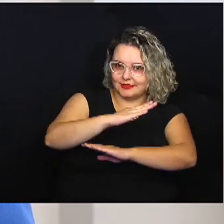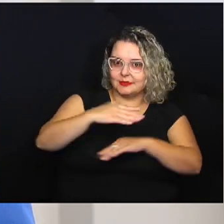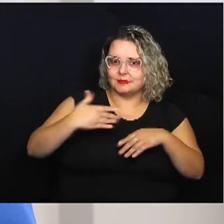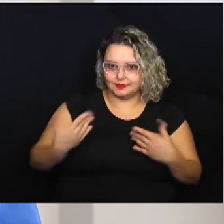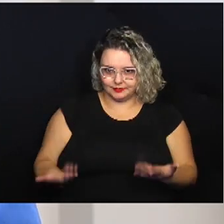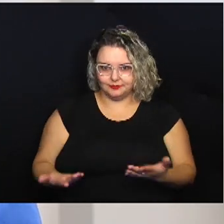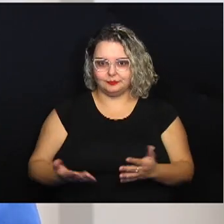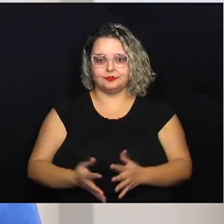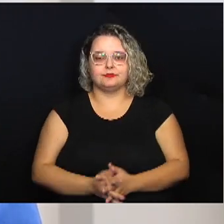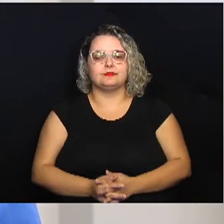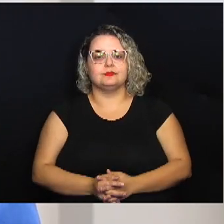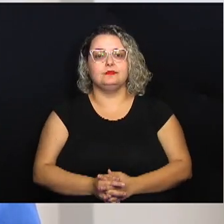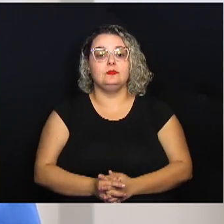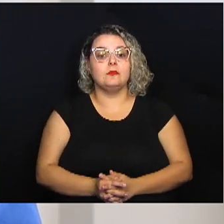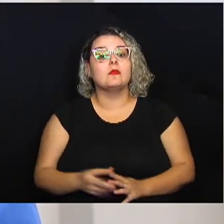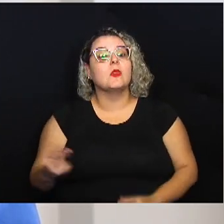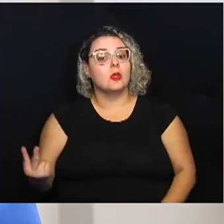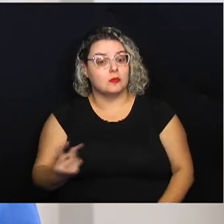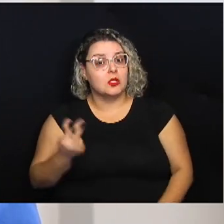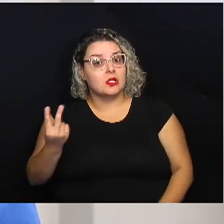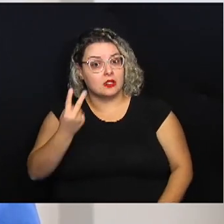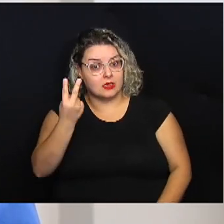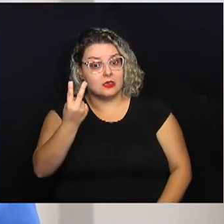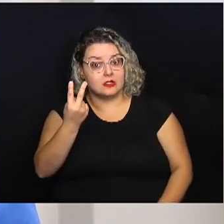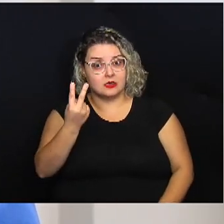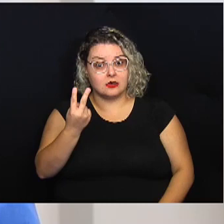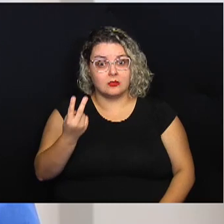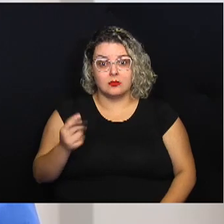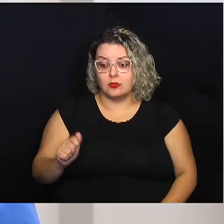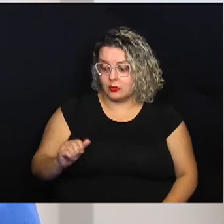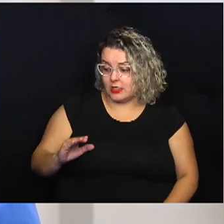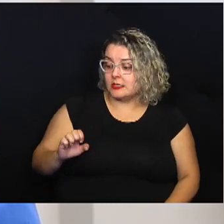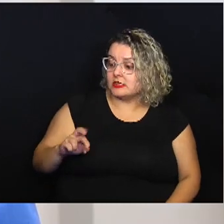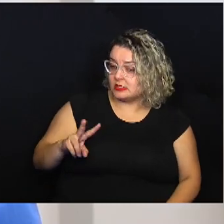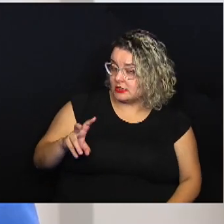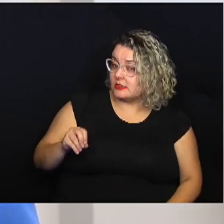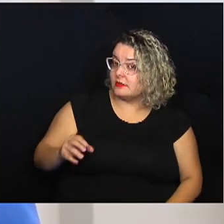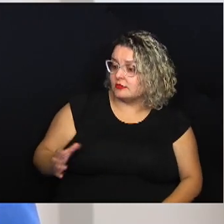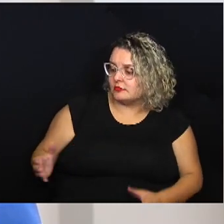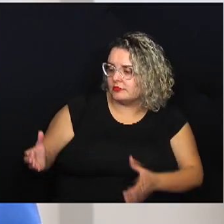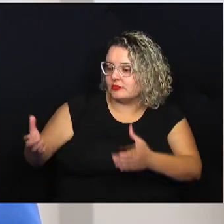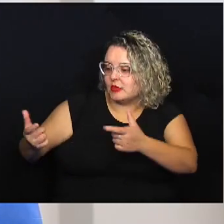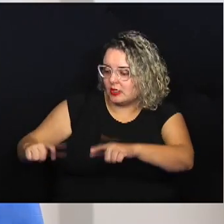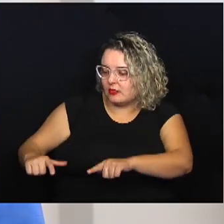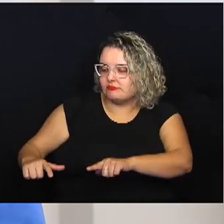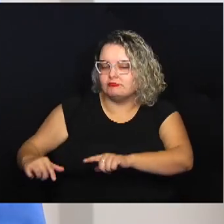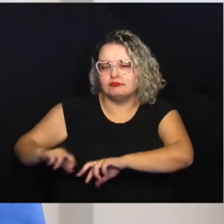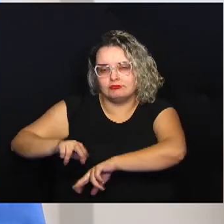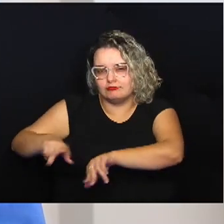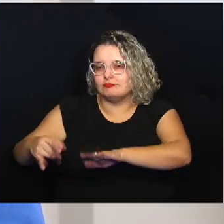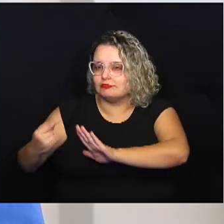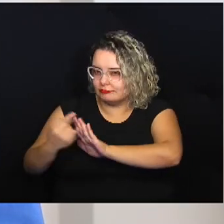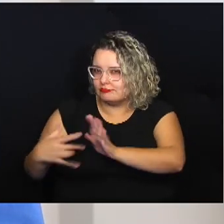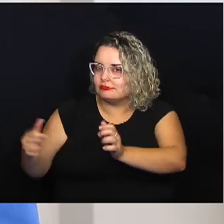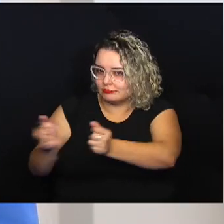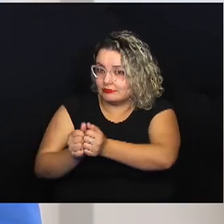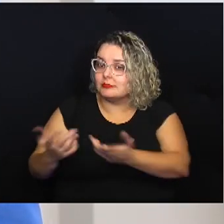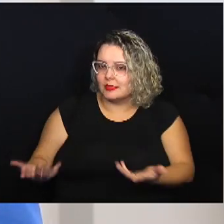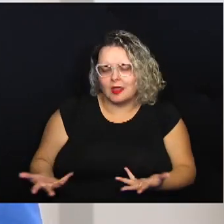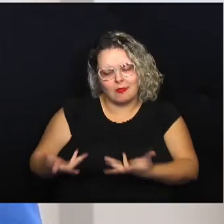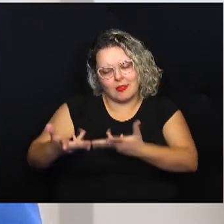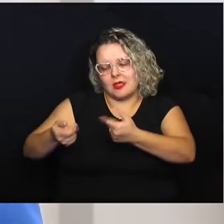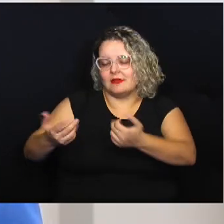para valorizar esse acervo que é riquíssimo, né? Então são desafios que